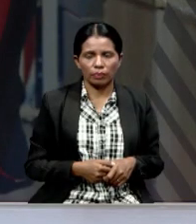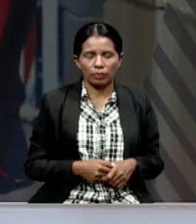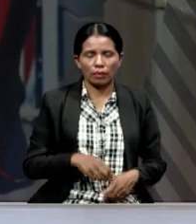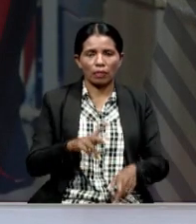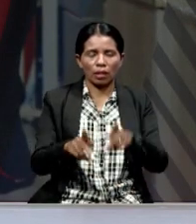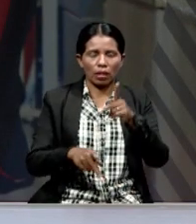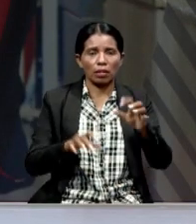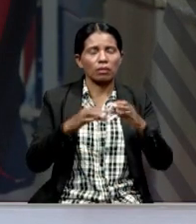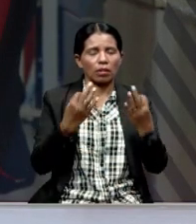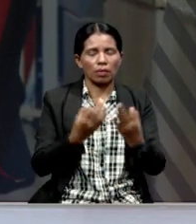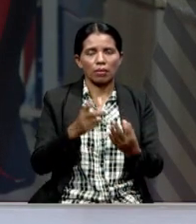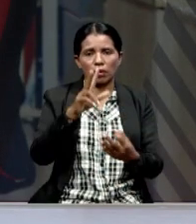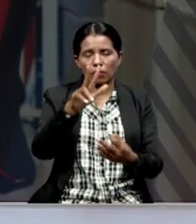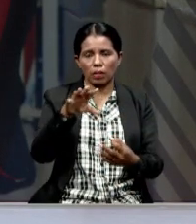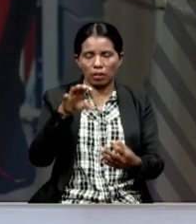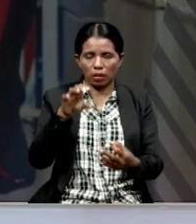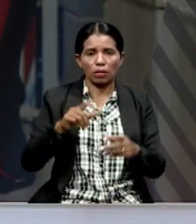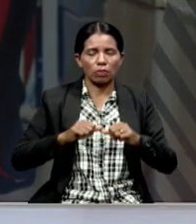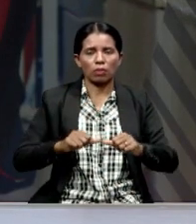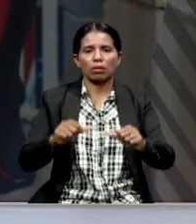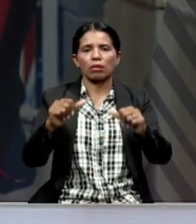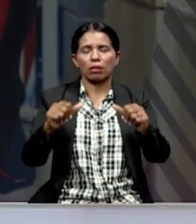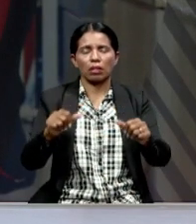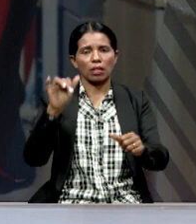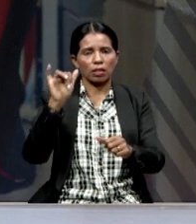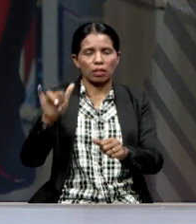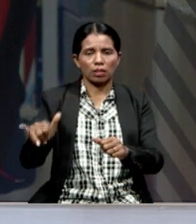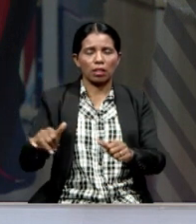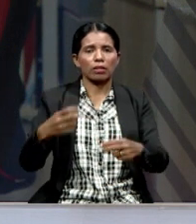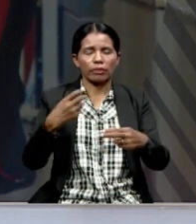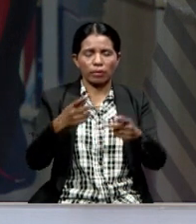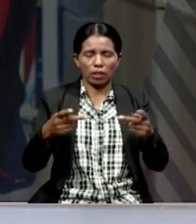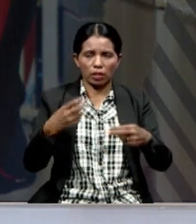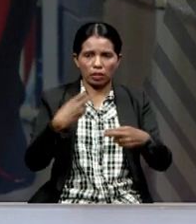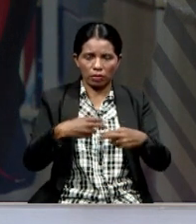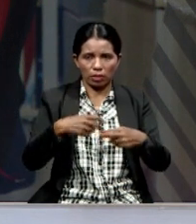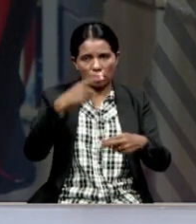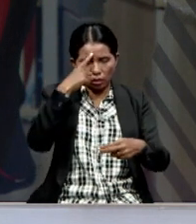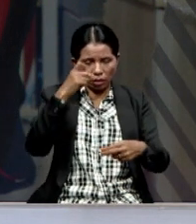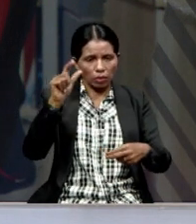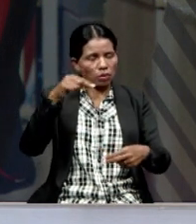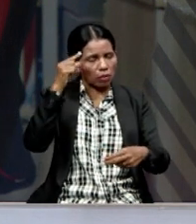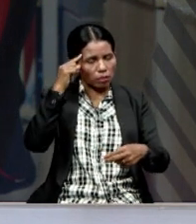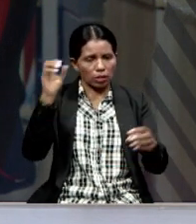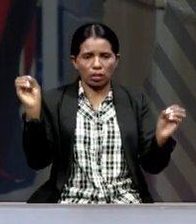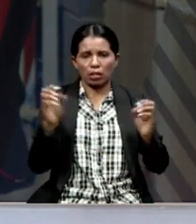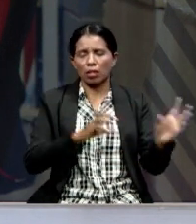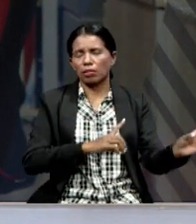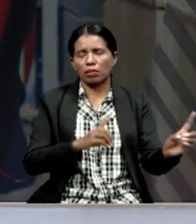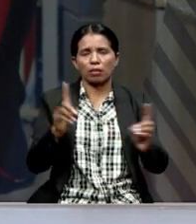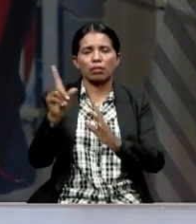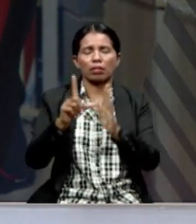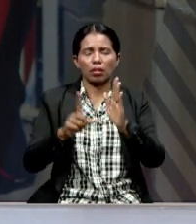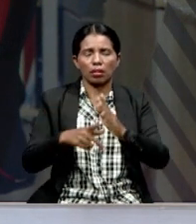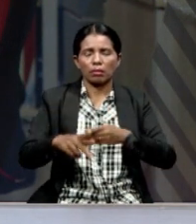Comunidade Umakain Atus Tolu Resing continua rela ia área risco, tamba governo falha implementa lei